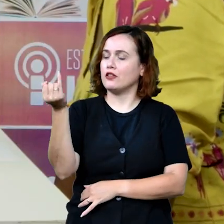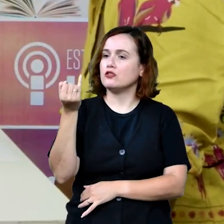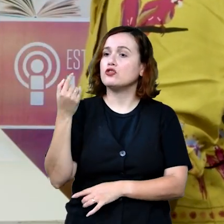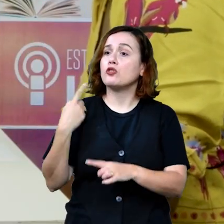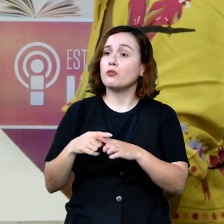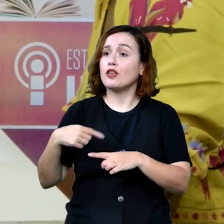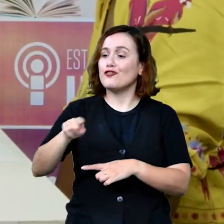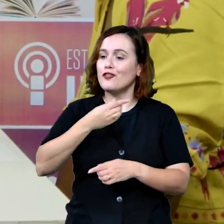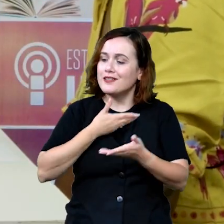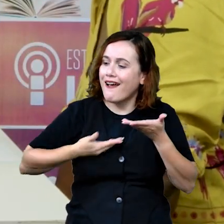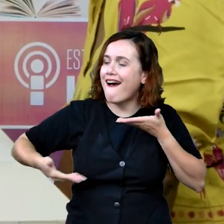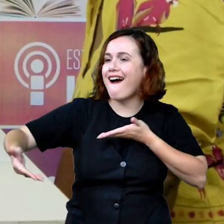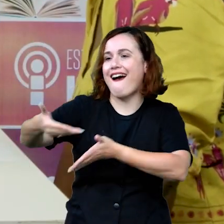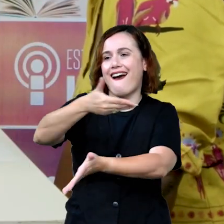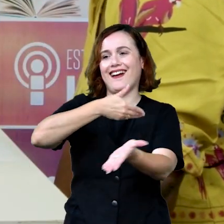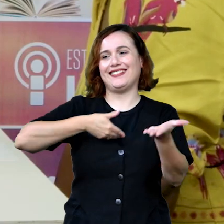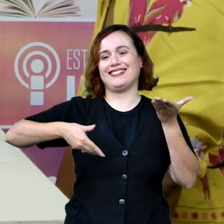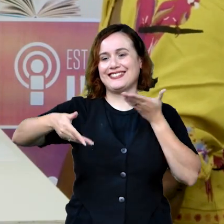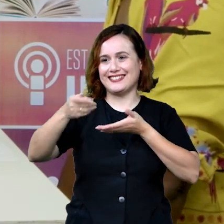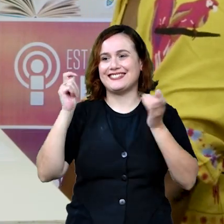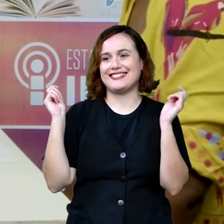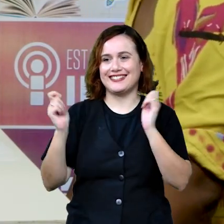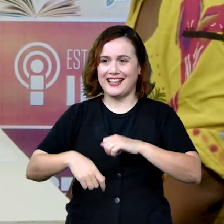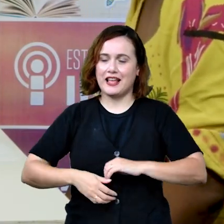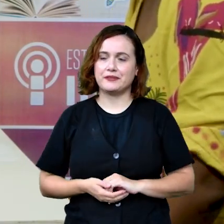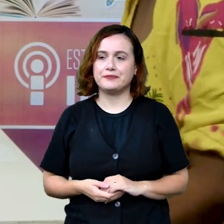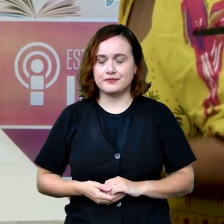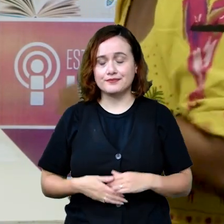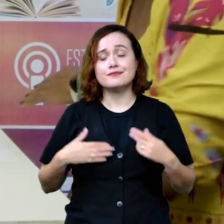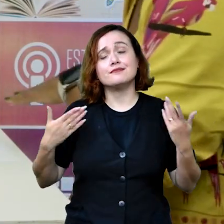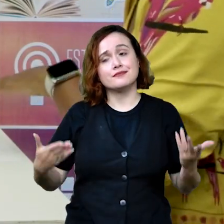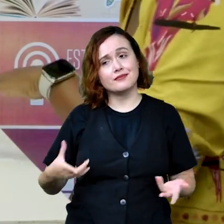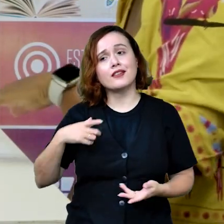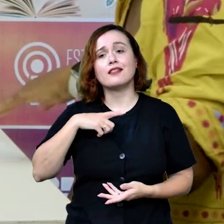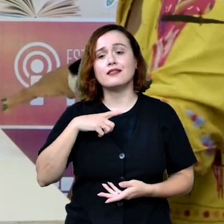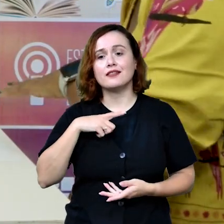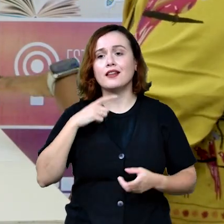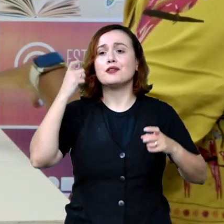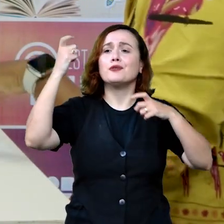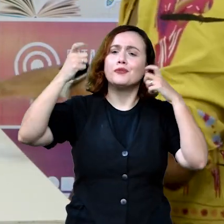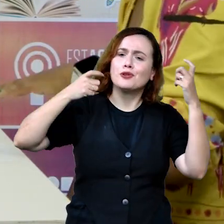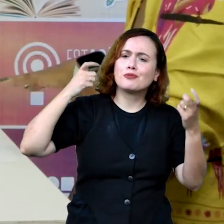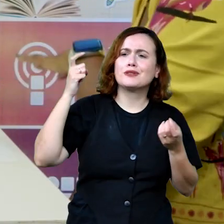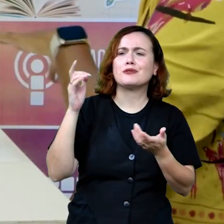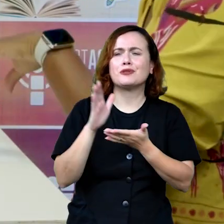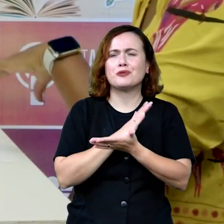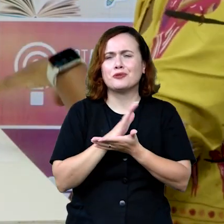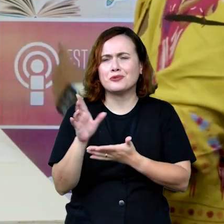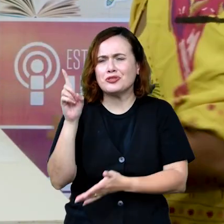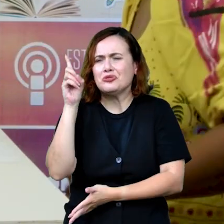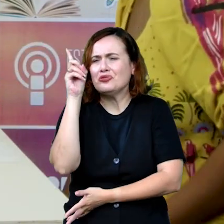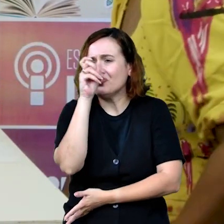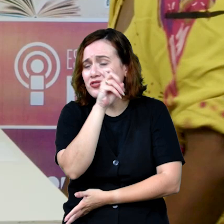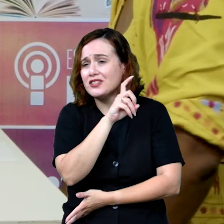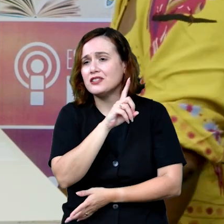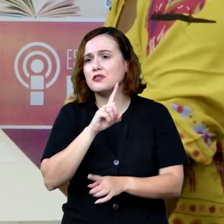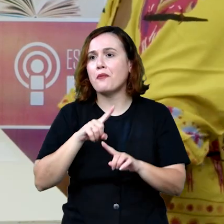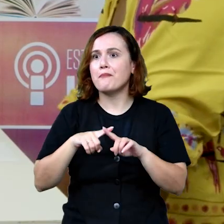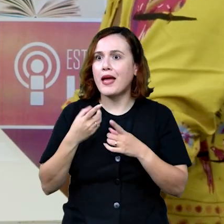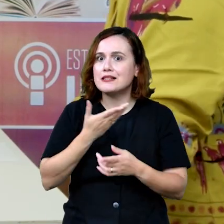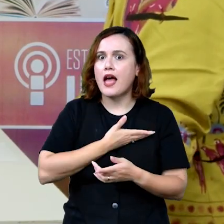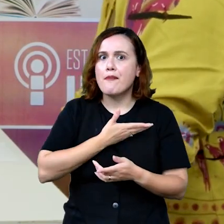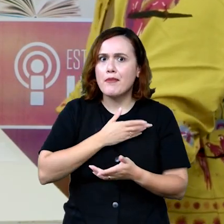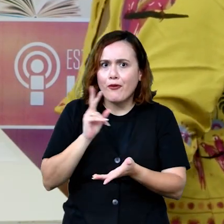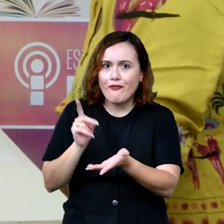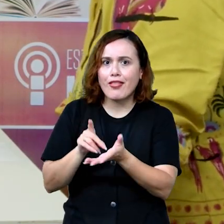maneira, de auxílio mesmo. Então, é isso. Vai ter muita coisa, muita preocupação, não vai ser fácil, mas se a gente tem